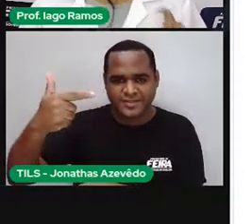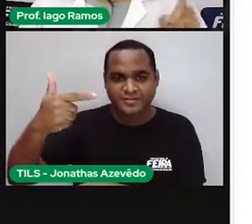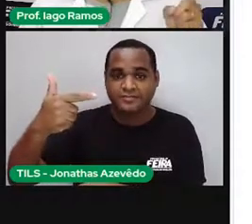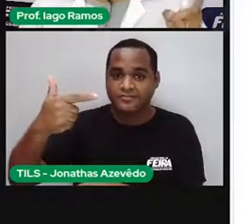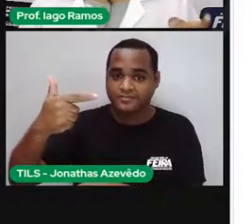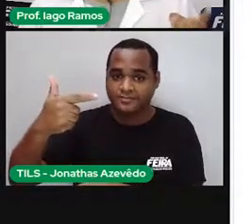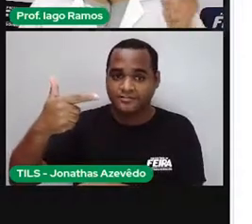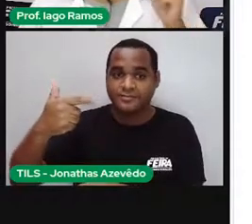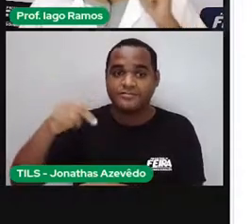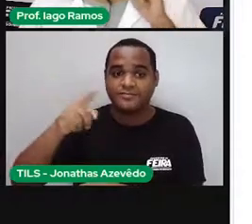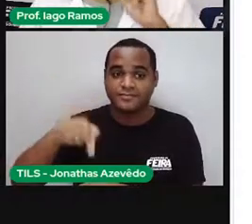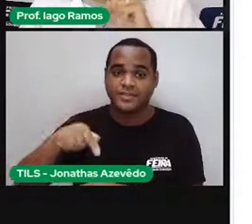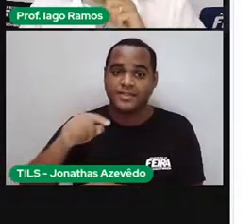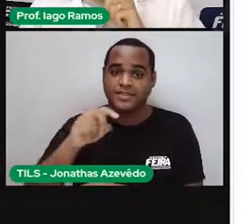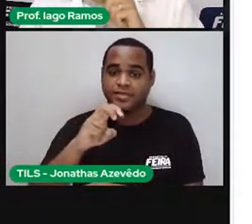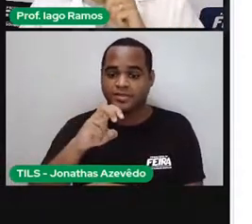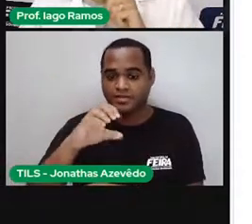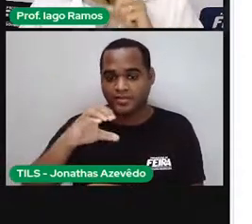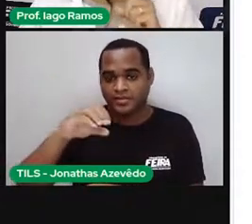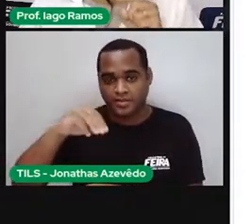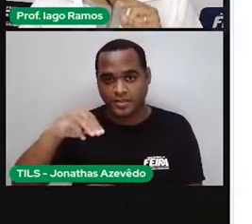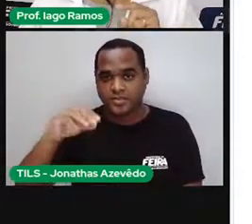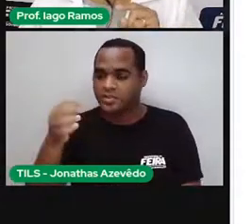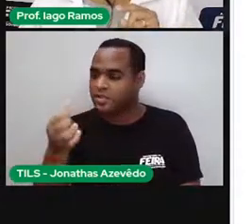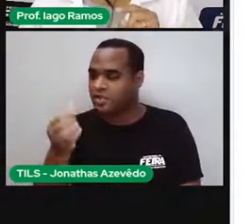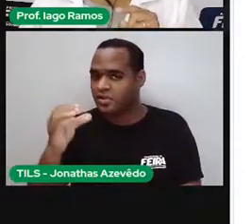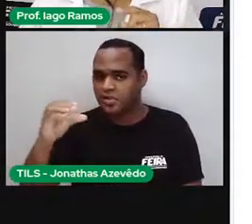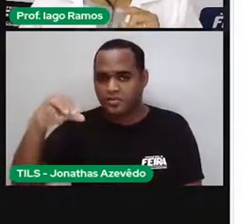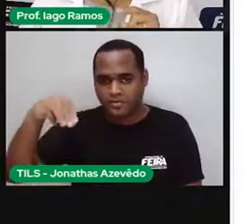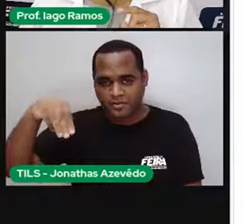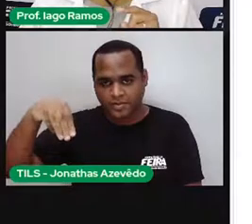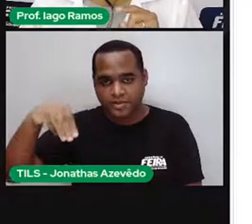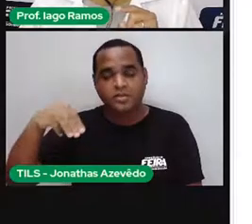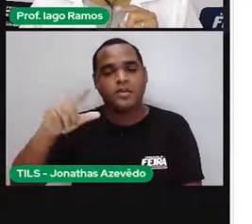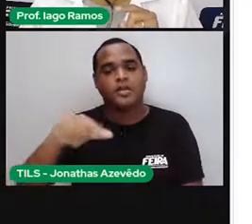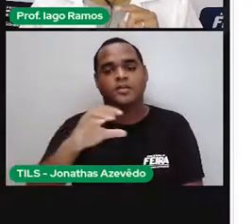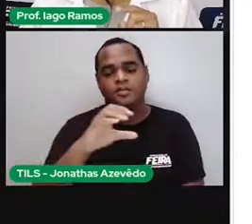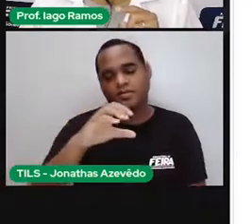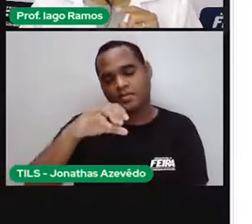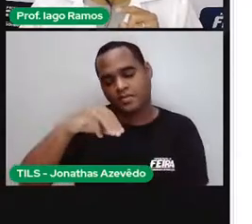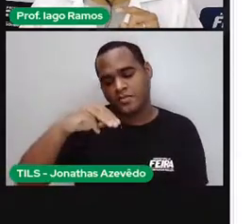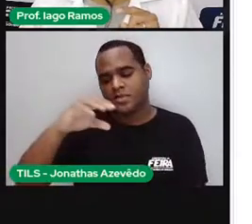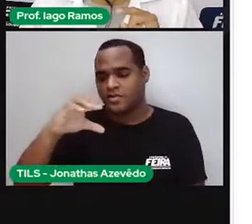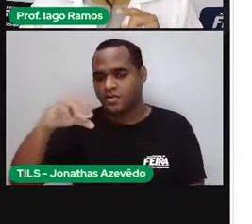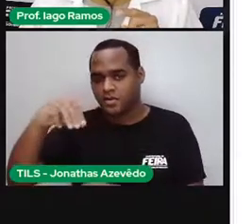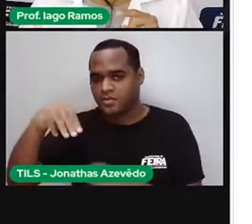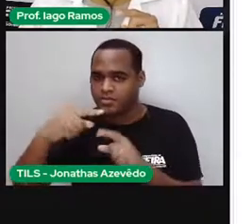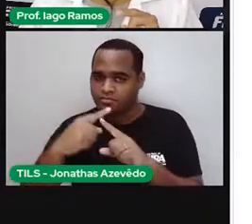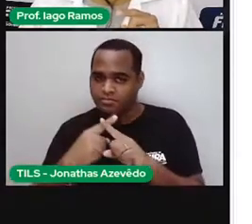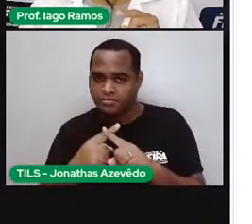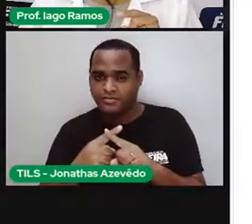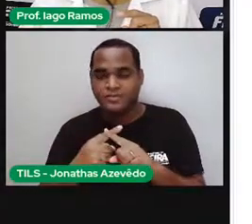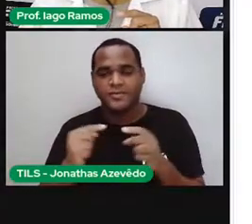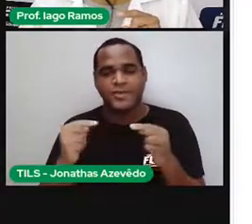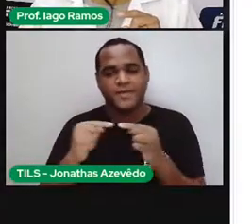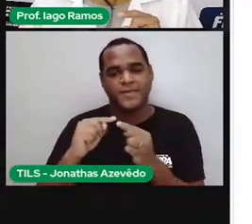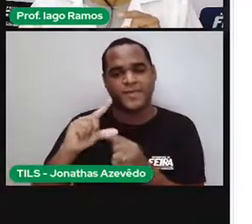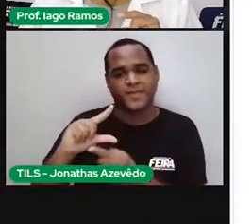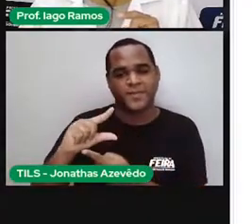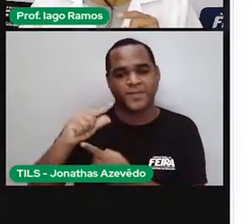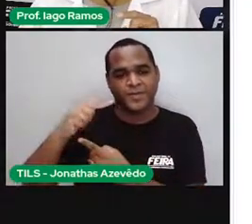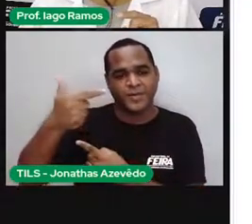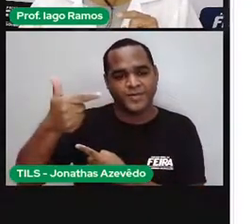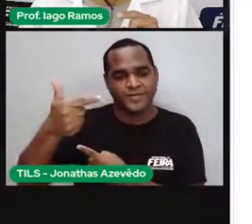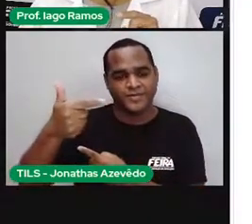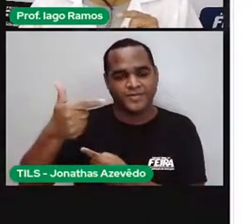só que é 5 cm e 6 cm então o centímetro vezes centímetro a gente já